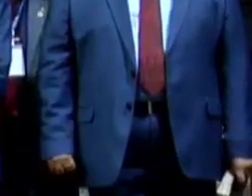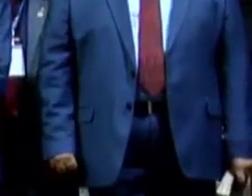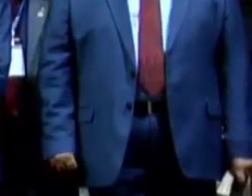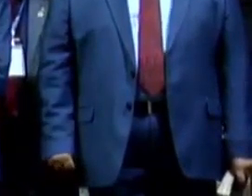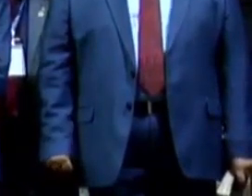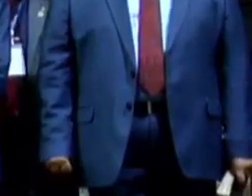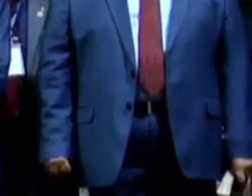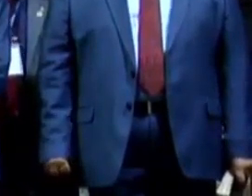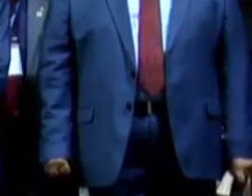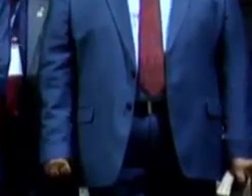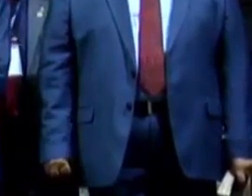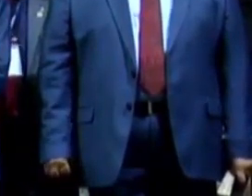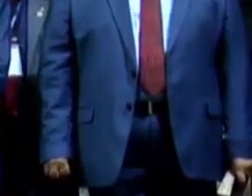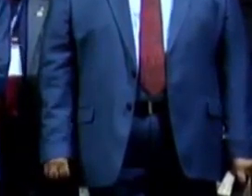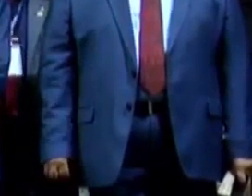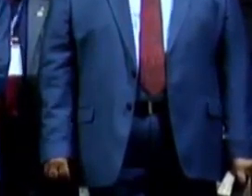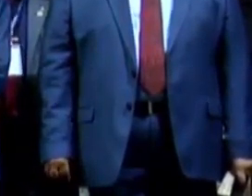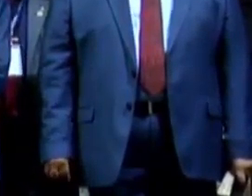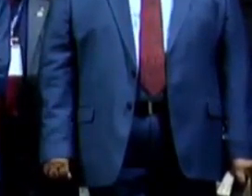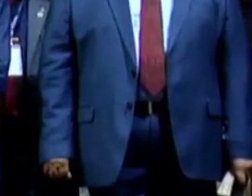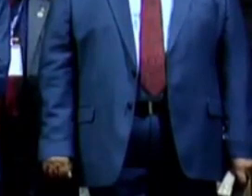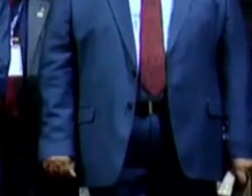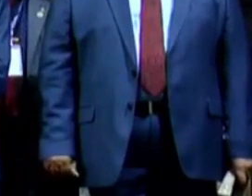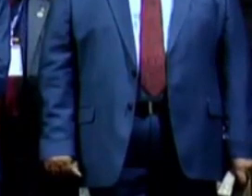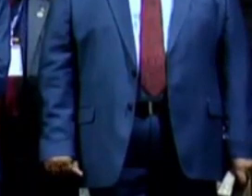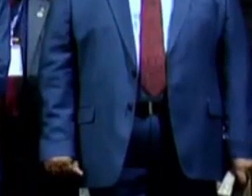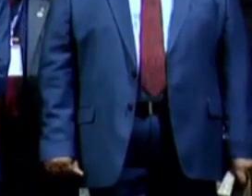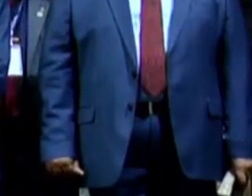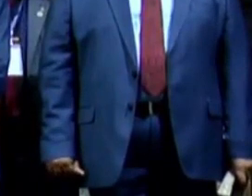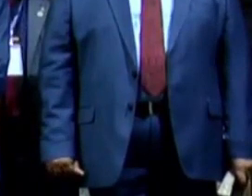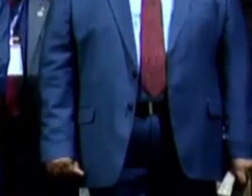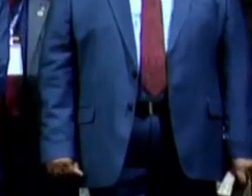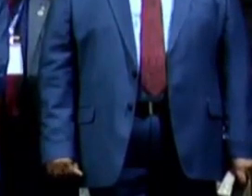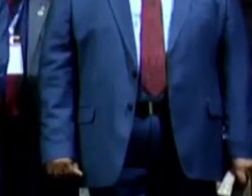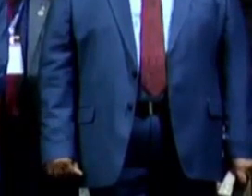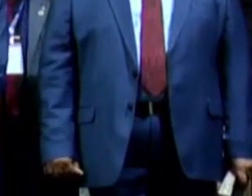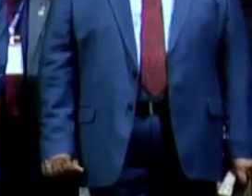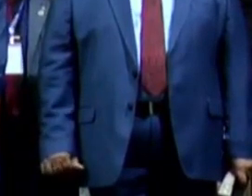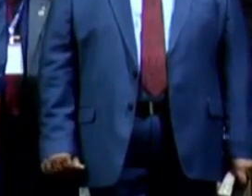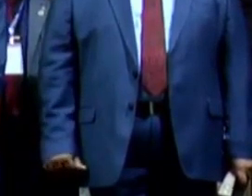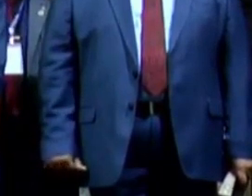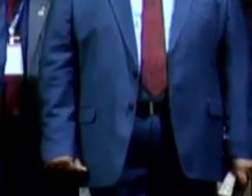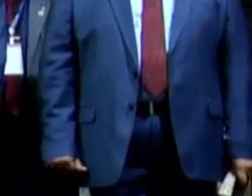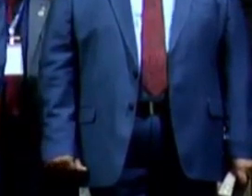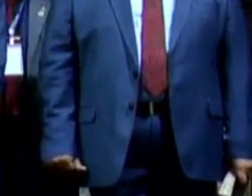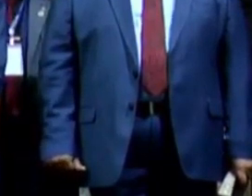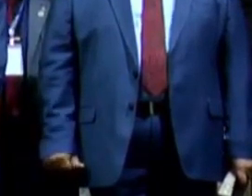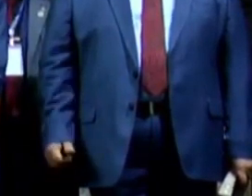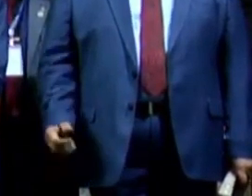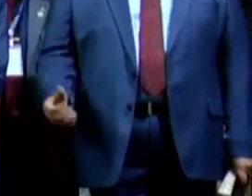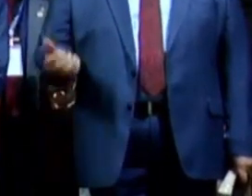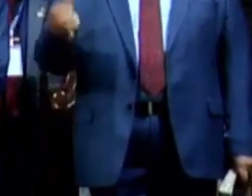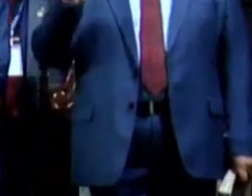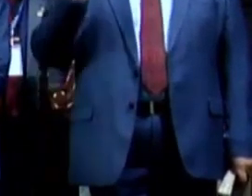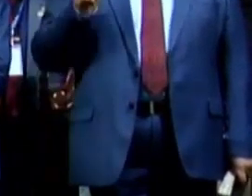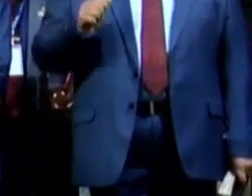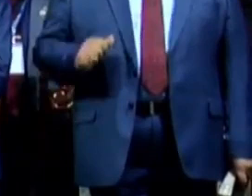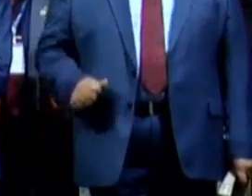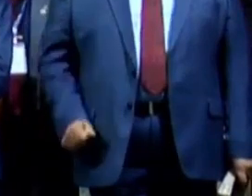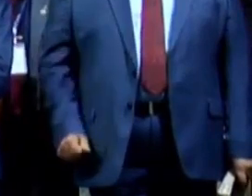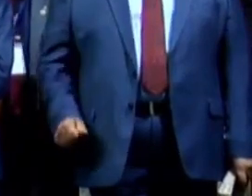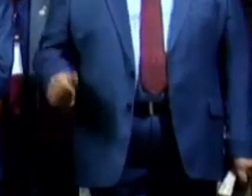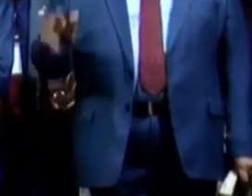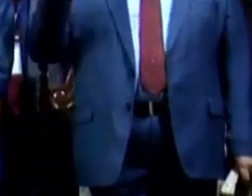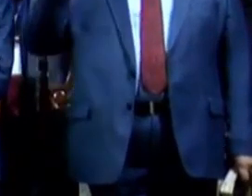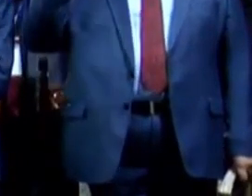uma de suas mãos. Está vindo ali mais uma vida para o Senhor. Se vale glória a Deus, dê glória a Deus por